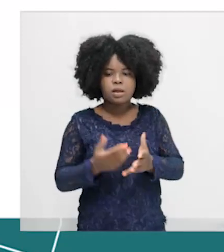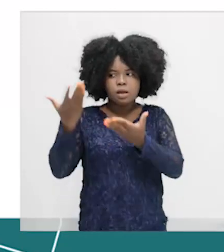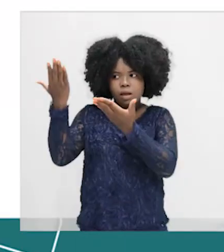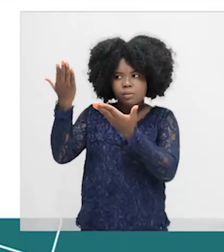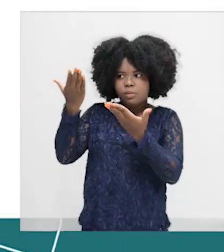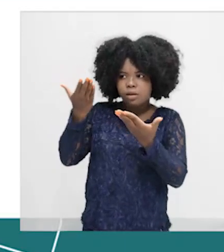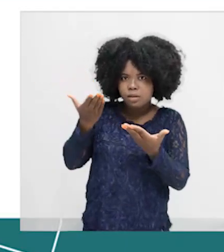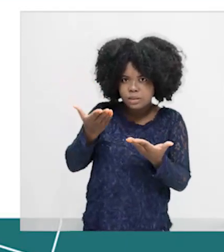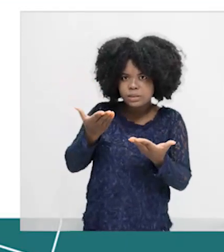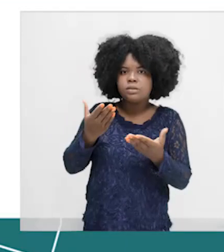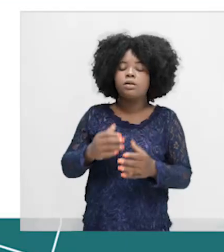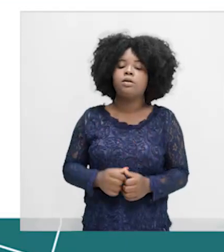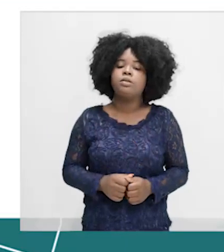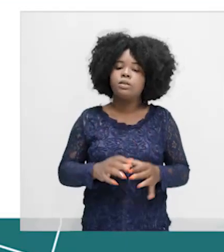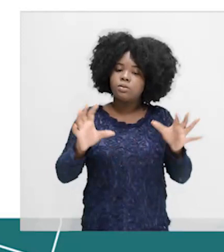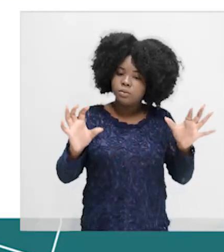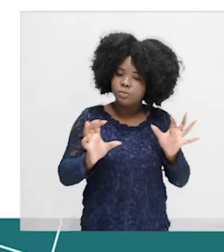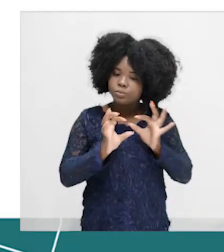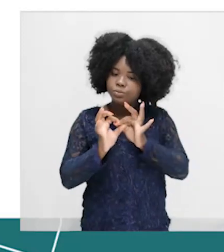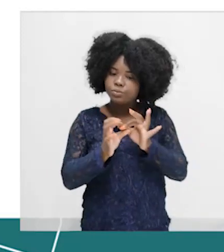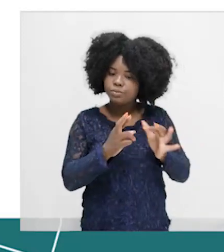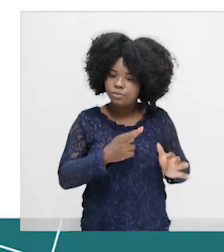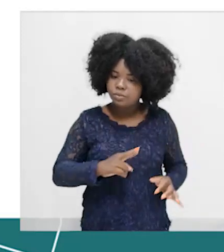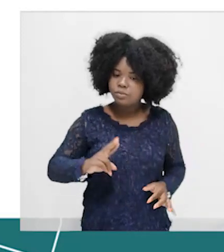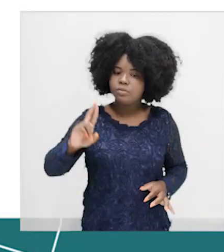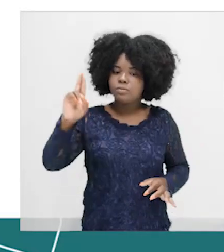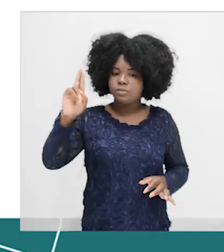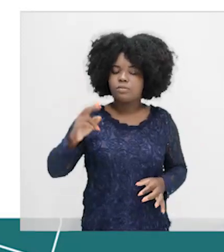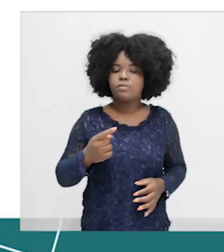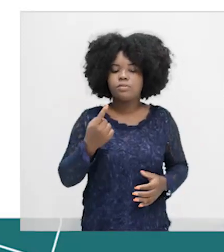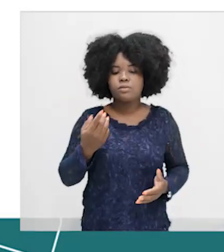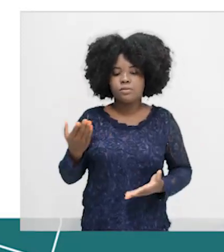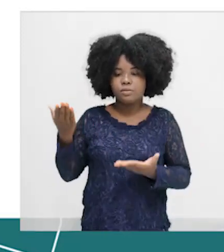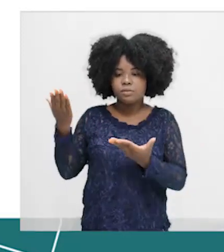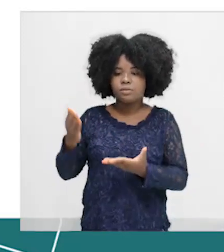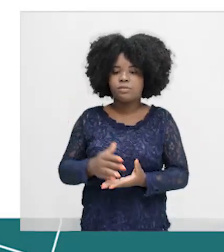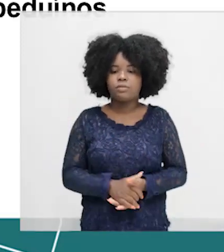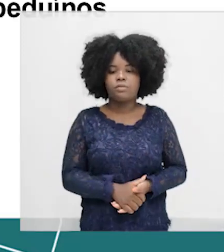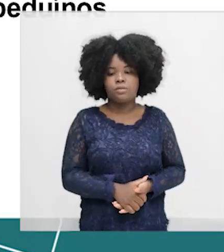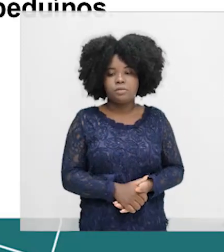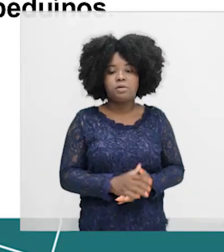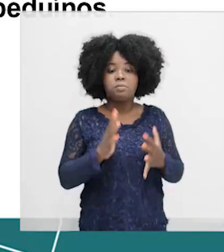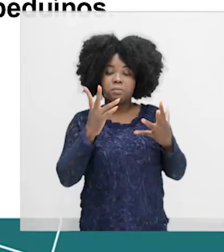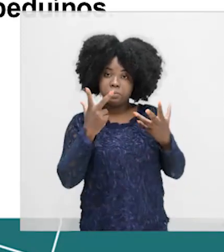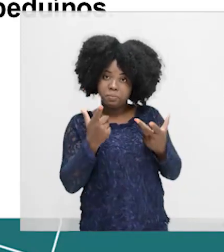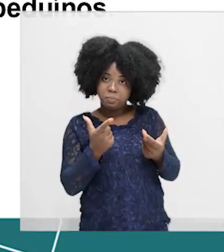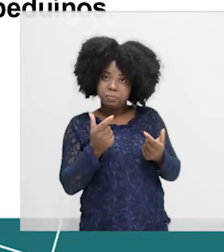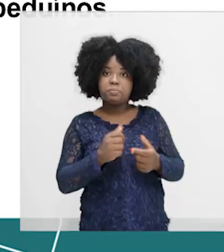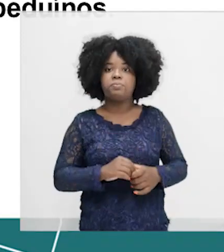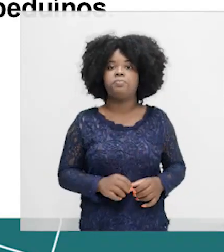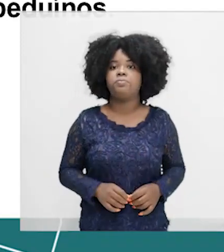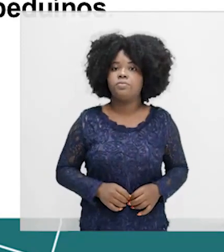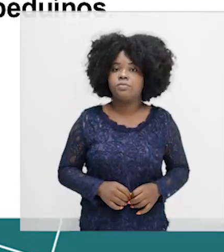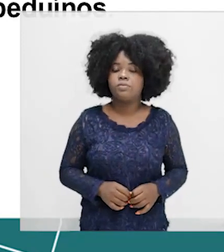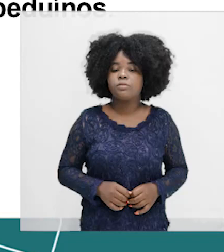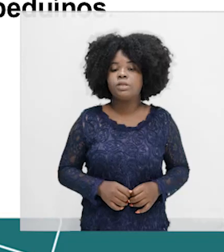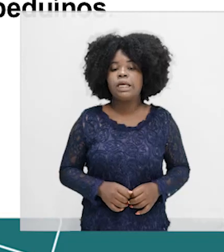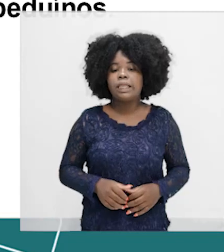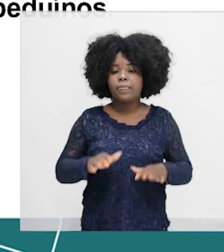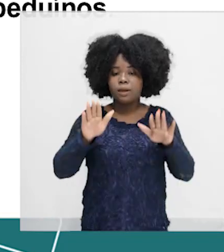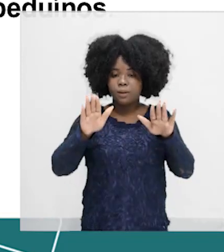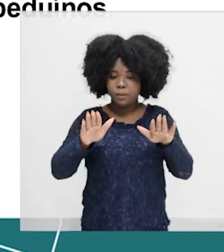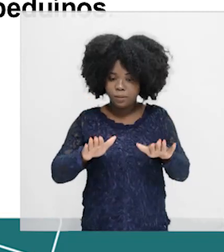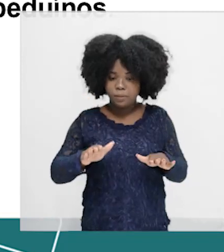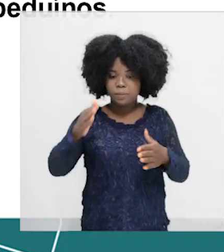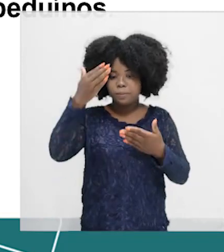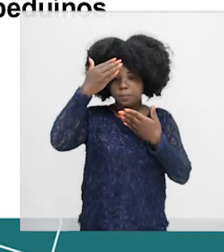forte com a religiosidade, né? Essa aqui é a cúpula persa. Bonita? Bom, o islamismo é uma